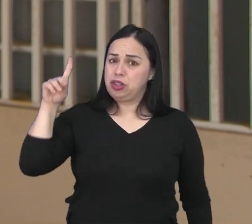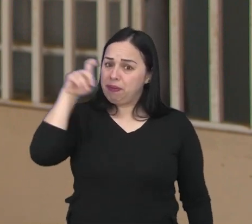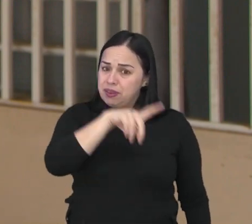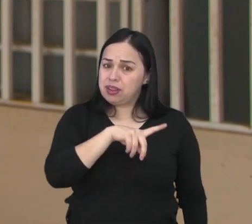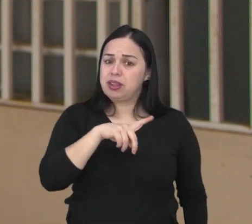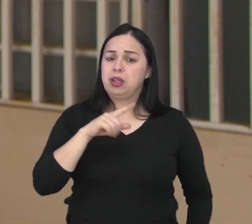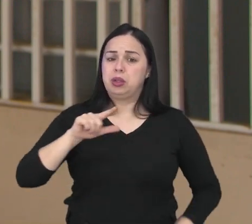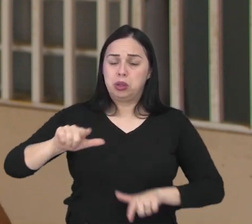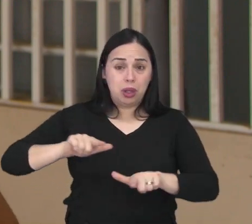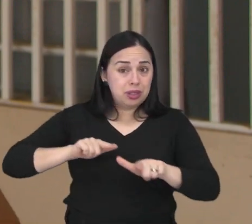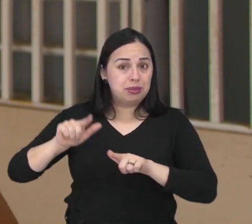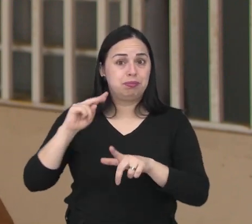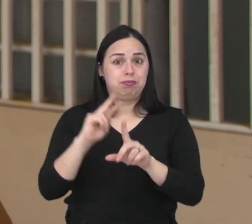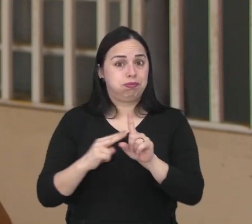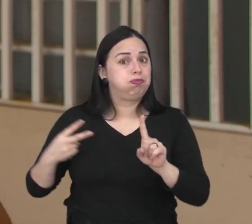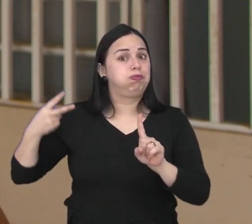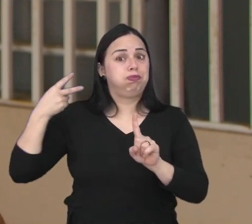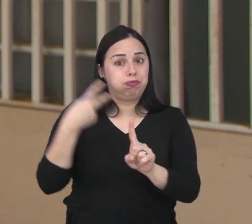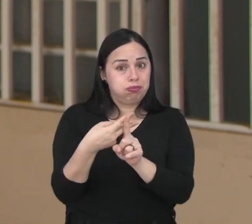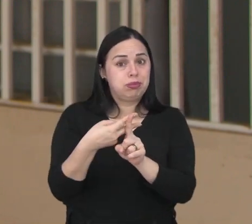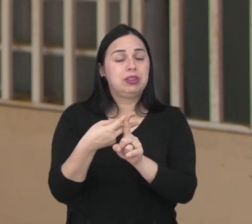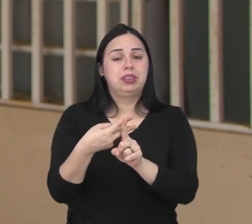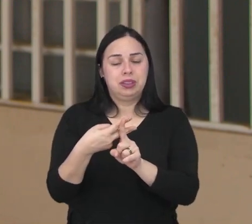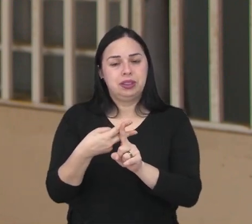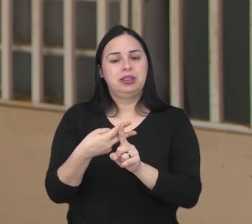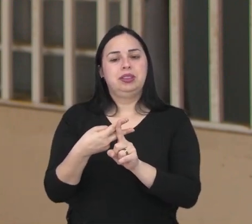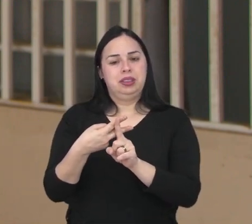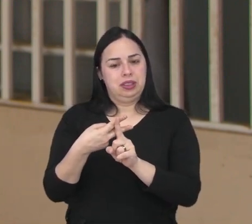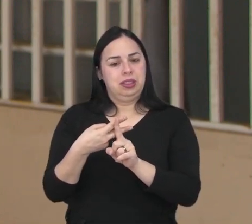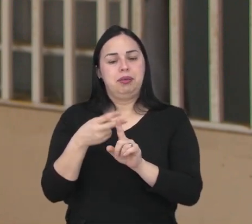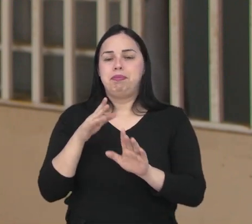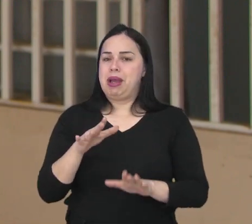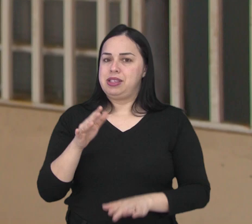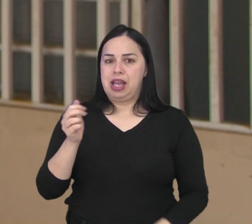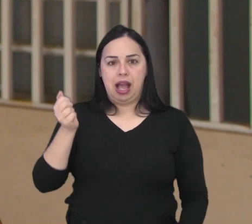autônomo. É muita dificuldade. A gente trabalha em dobro.